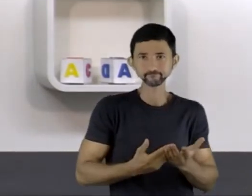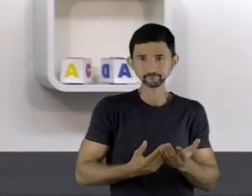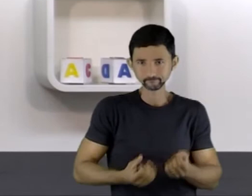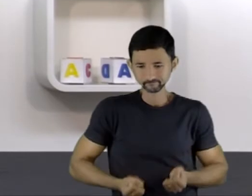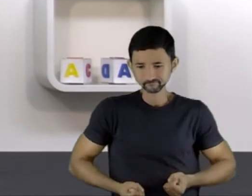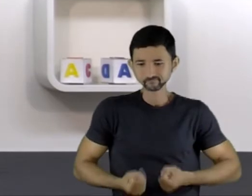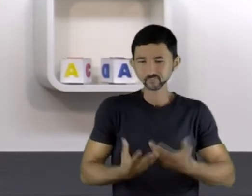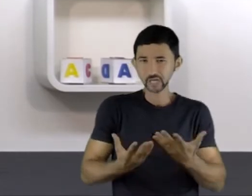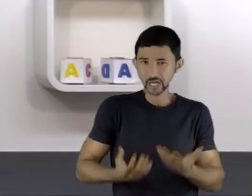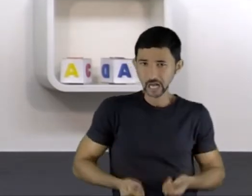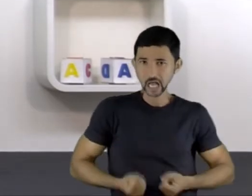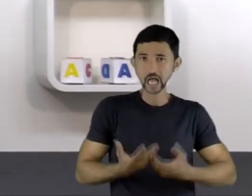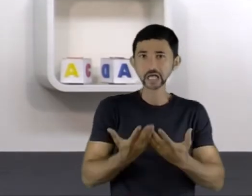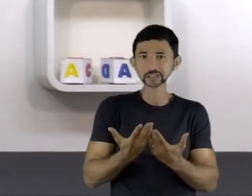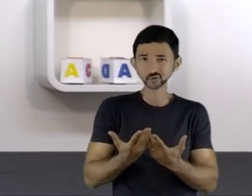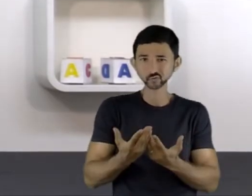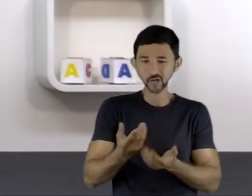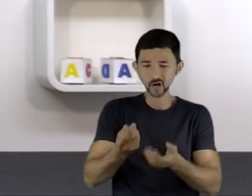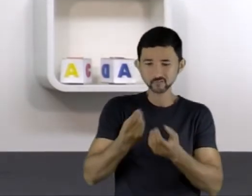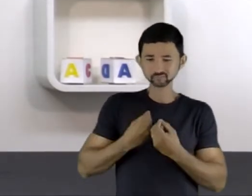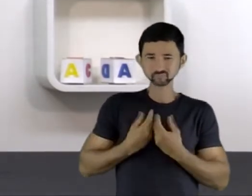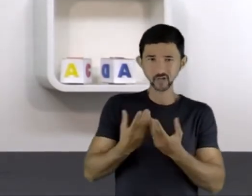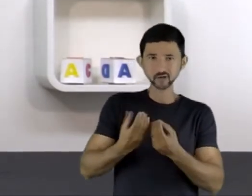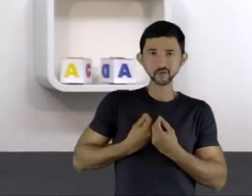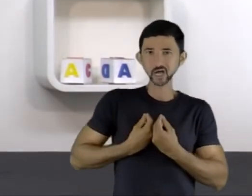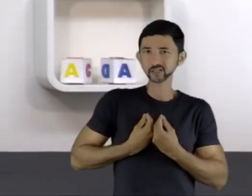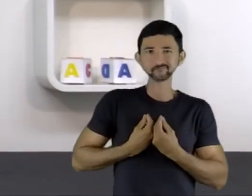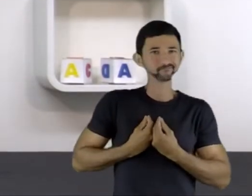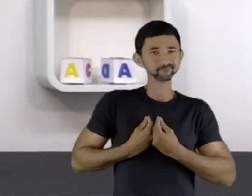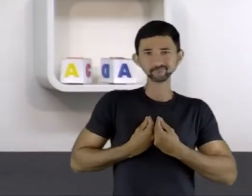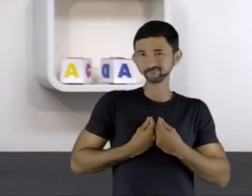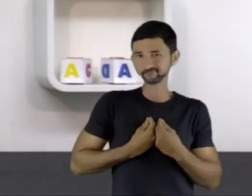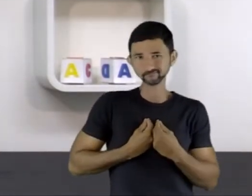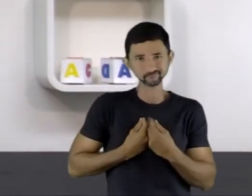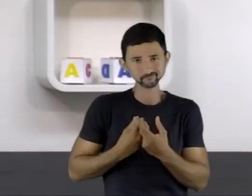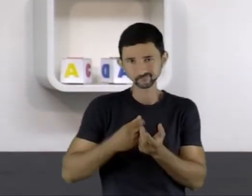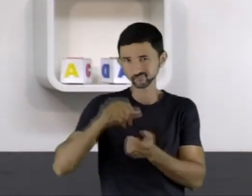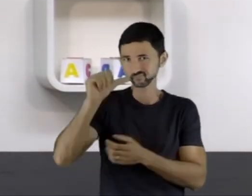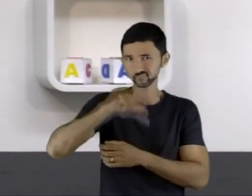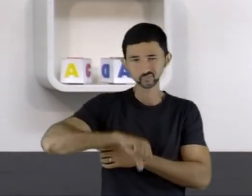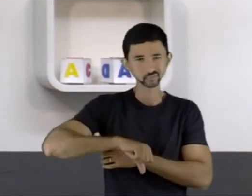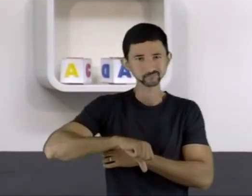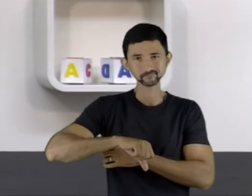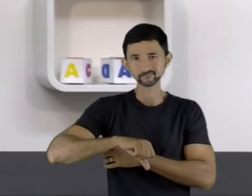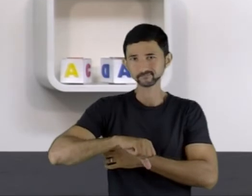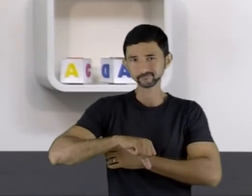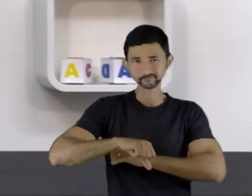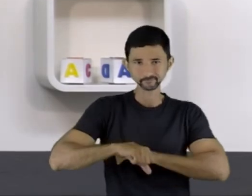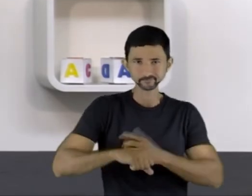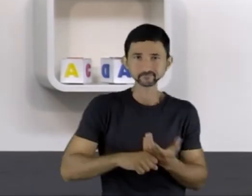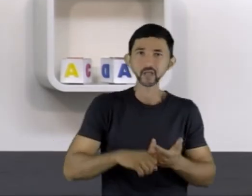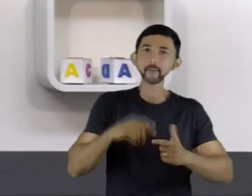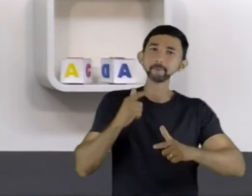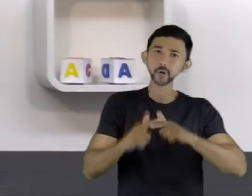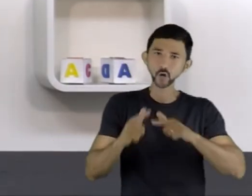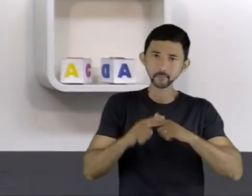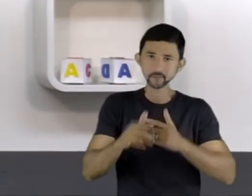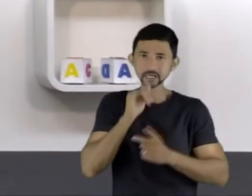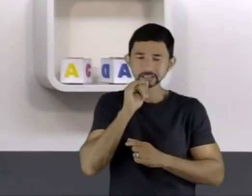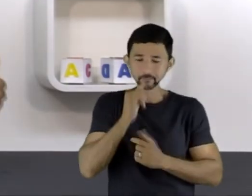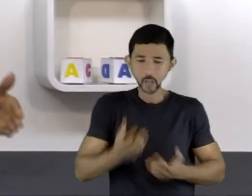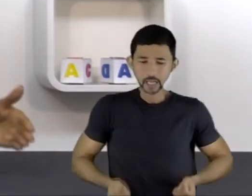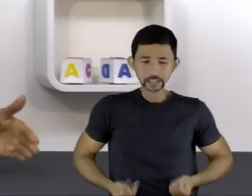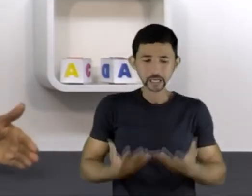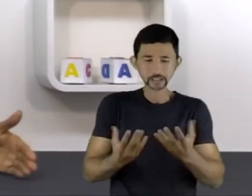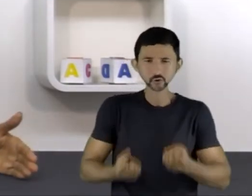para ter um lucro X e só tenho meio X. Existe isso na matemática, meio X? Não, mas digamos, né? Eu